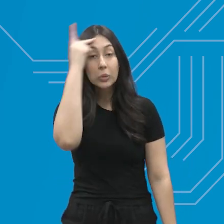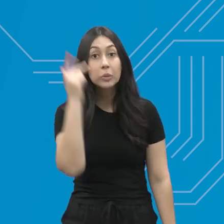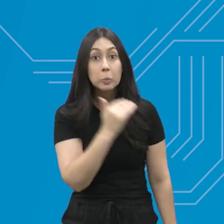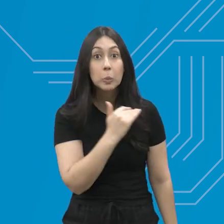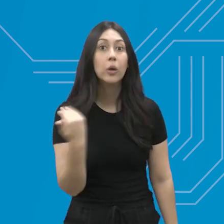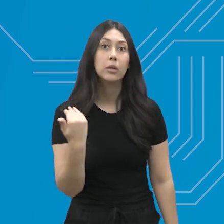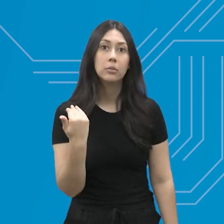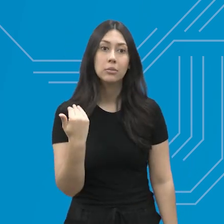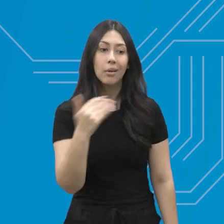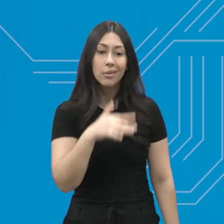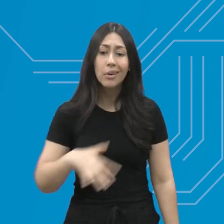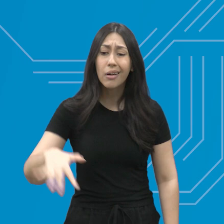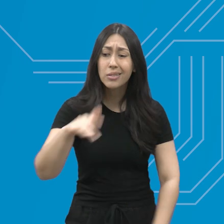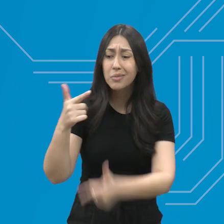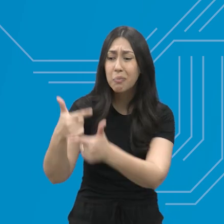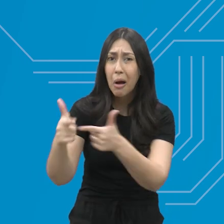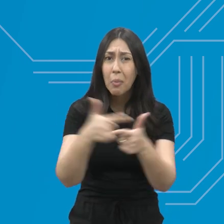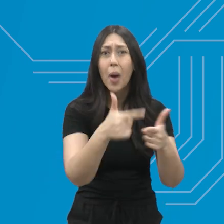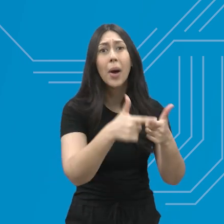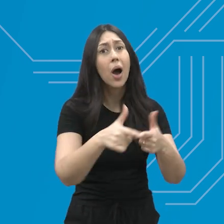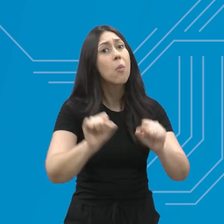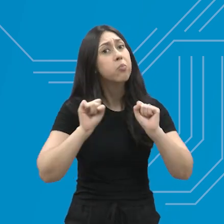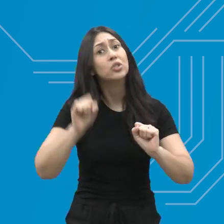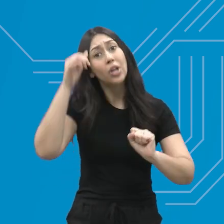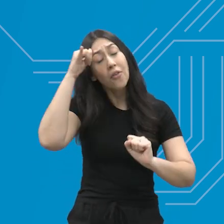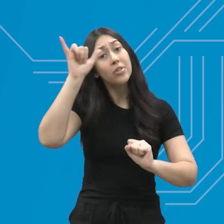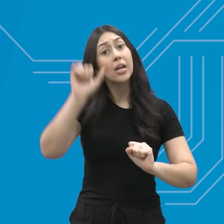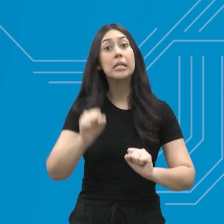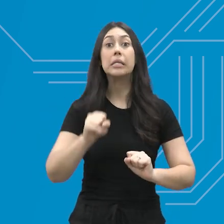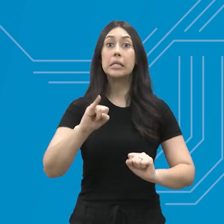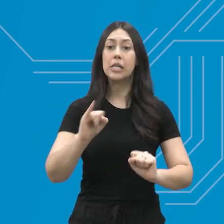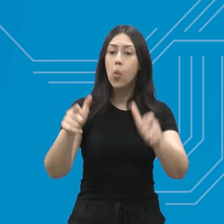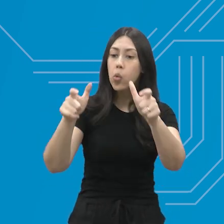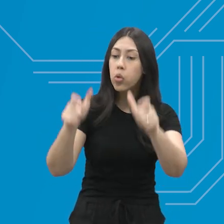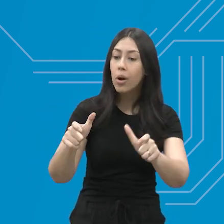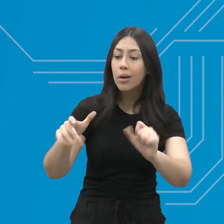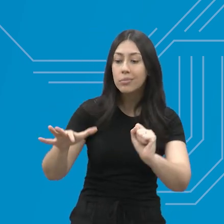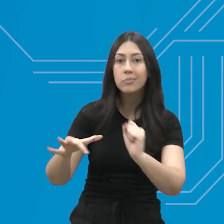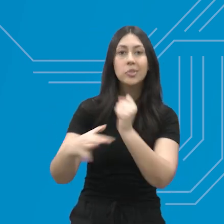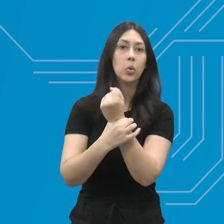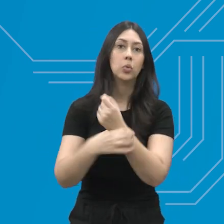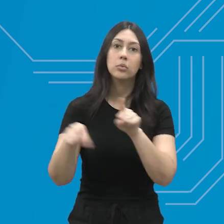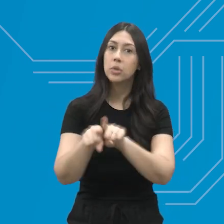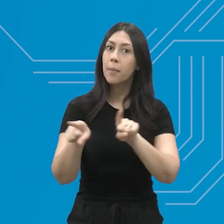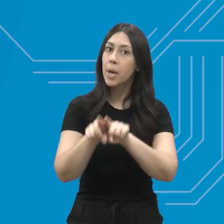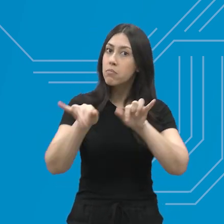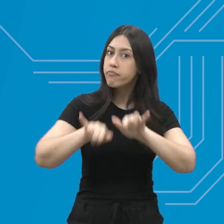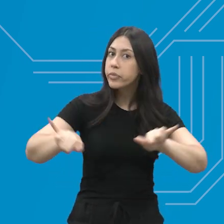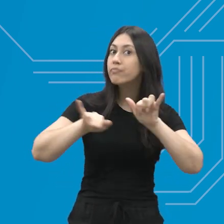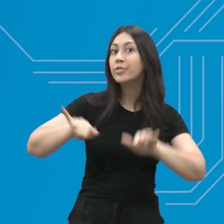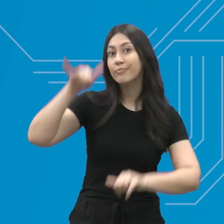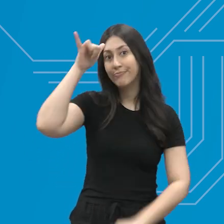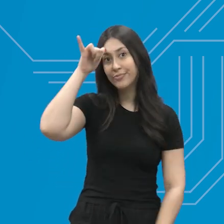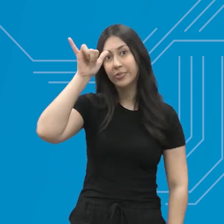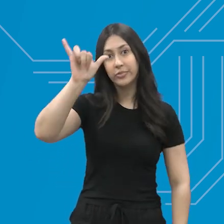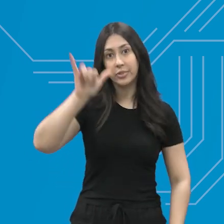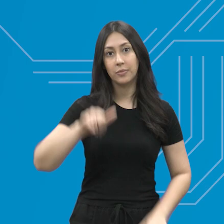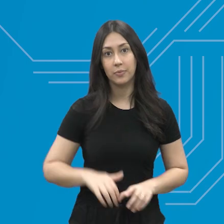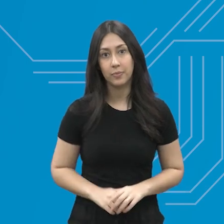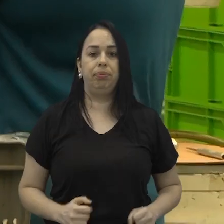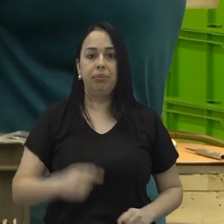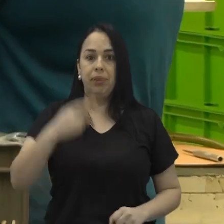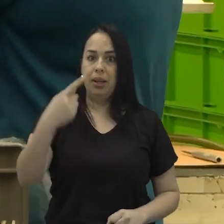mortes. Muitos casos poderiam ter sido evitados com um ambiente seguro e uma cultura de